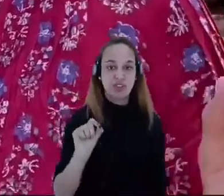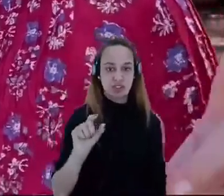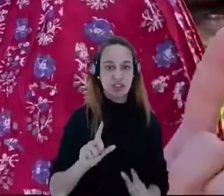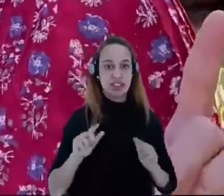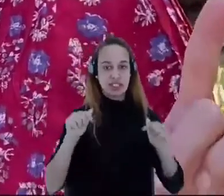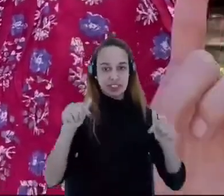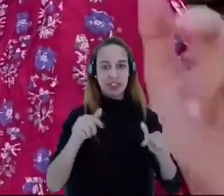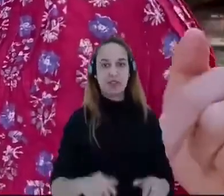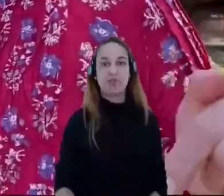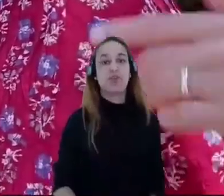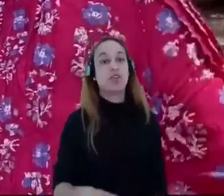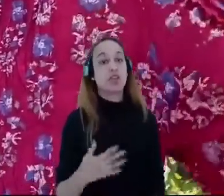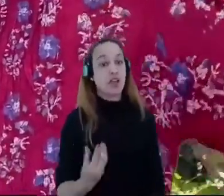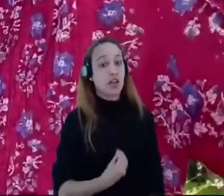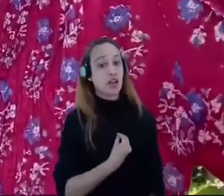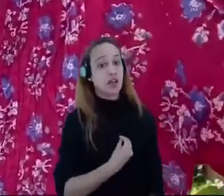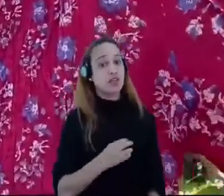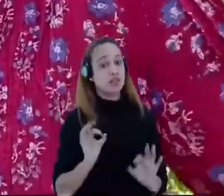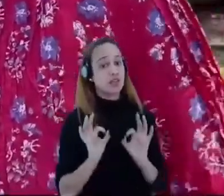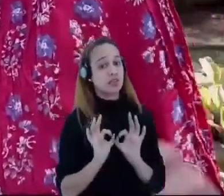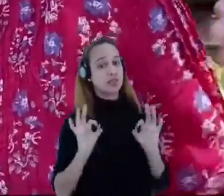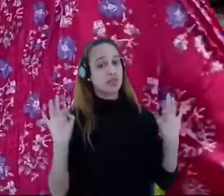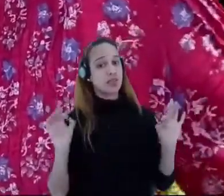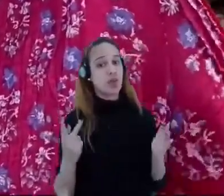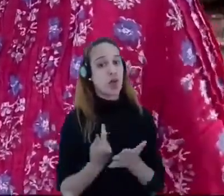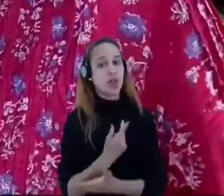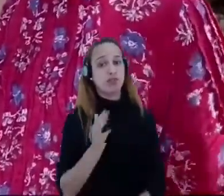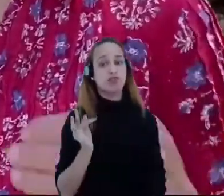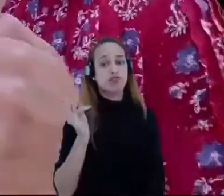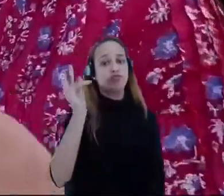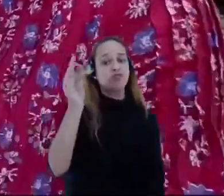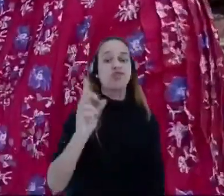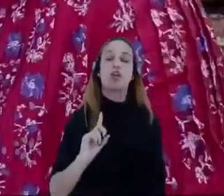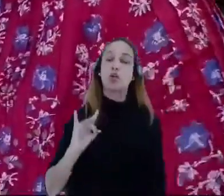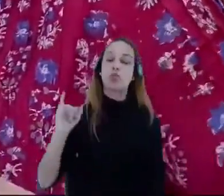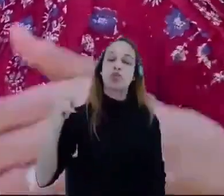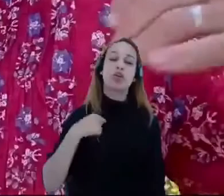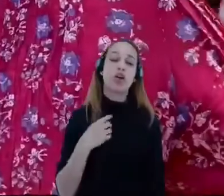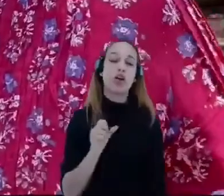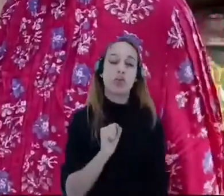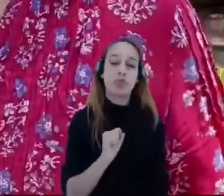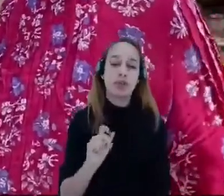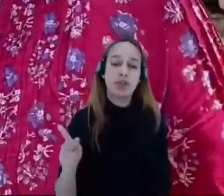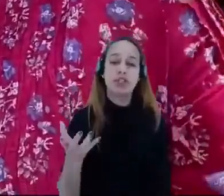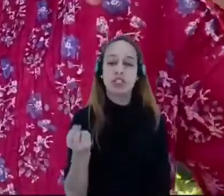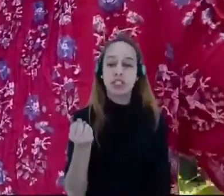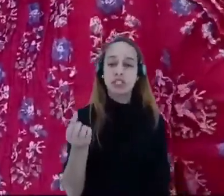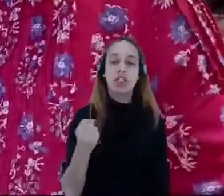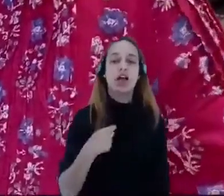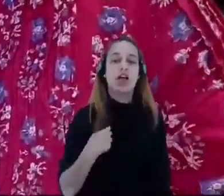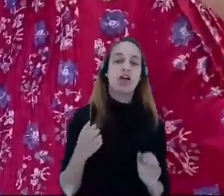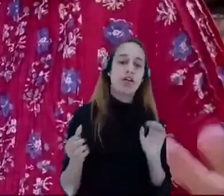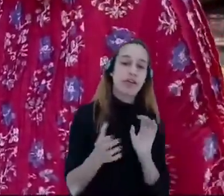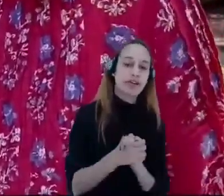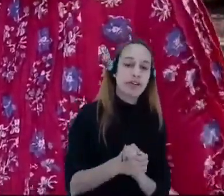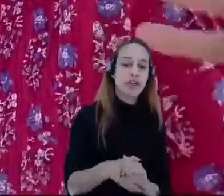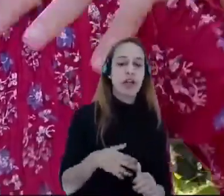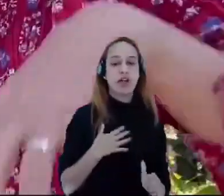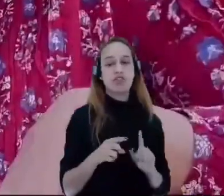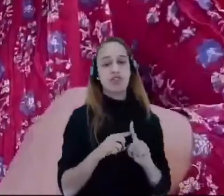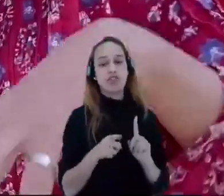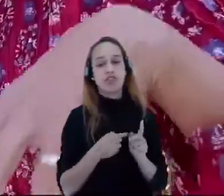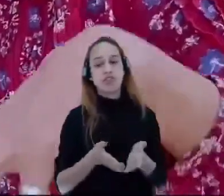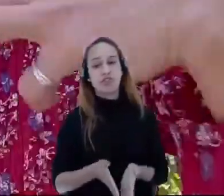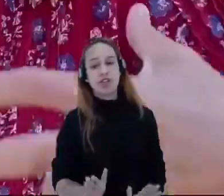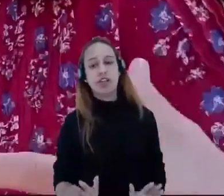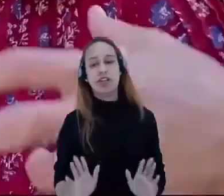coisa, uma vida plena, ela não acontece no futuro. Quando eu aposentar, quando meu filho nascer, quando eu me casar. Enfim, a vida plena